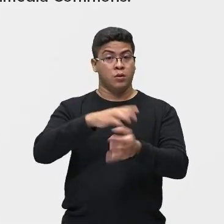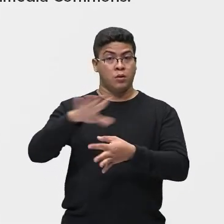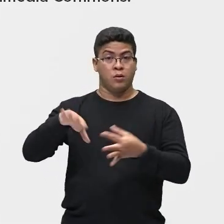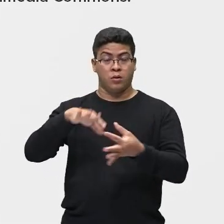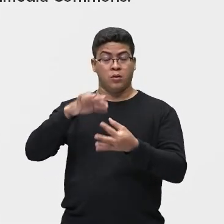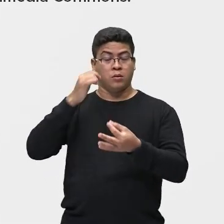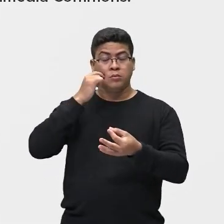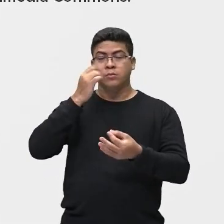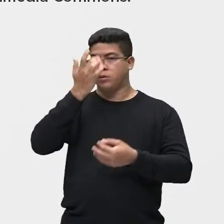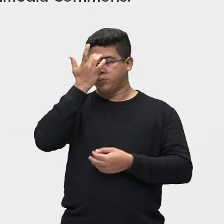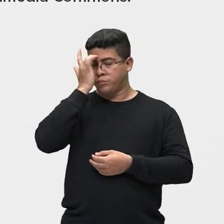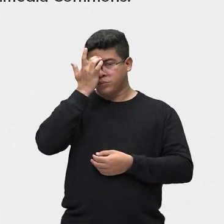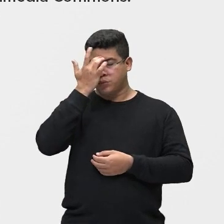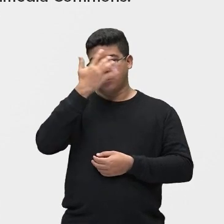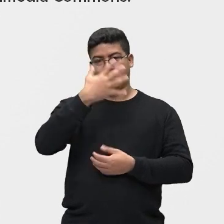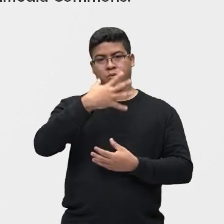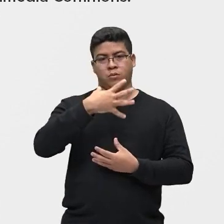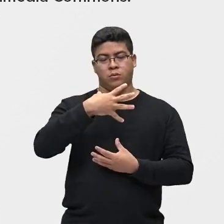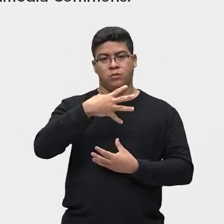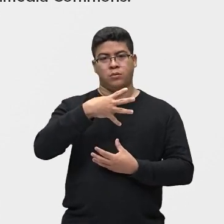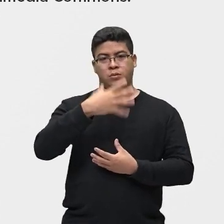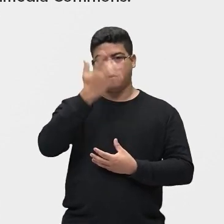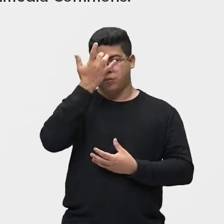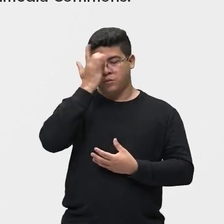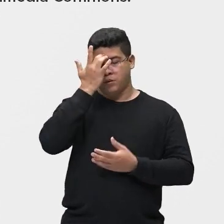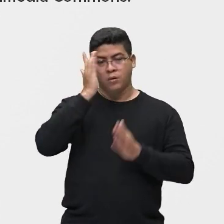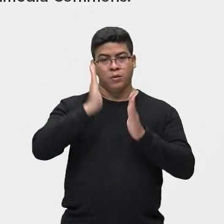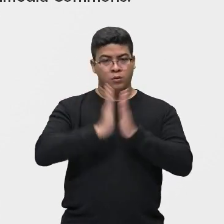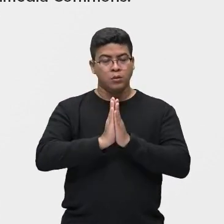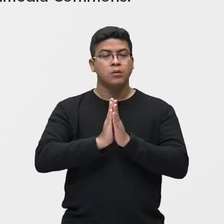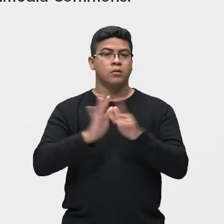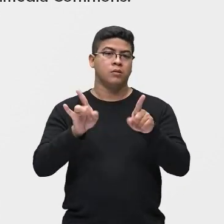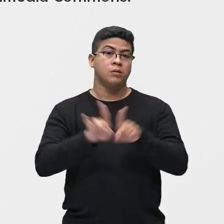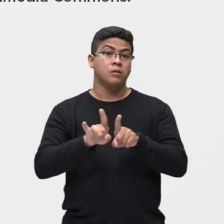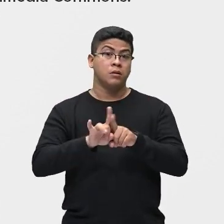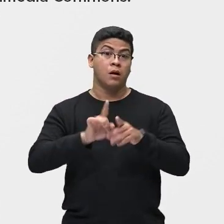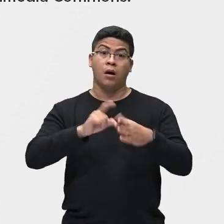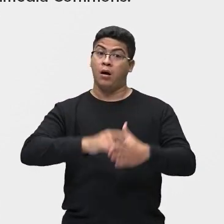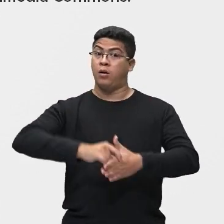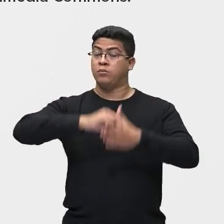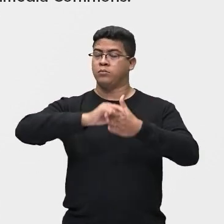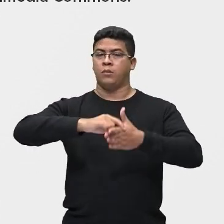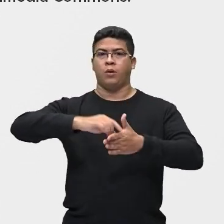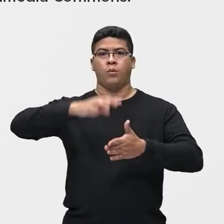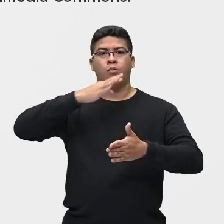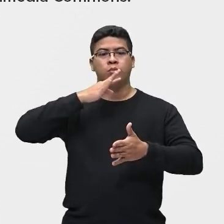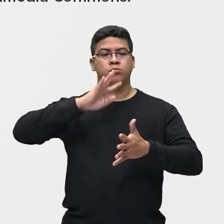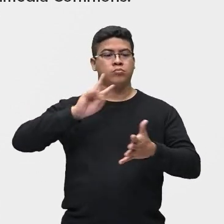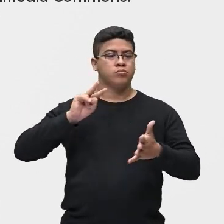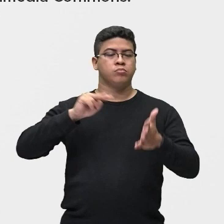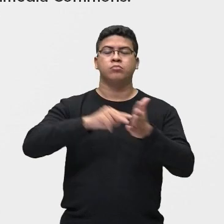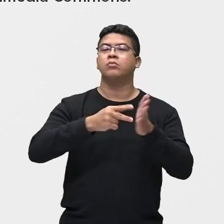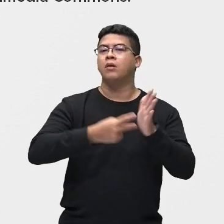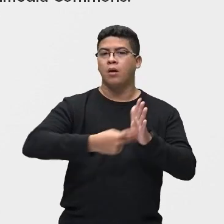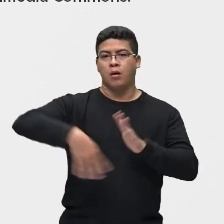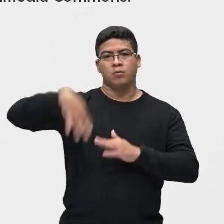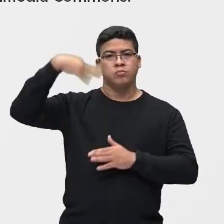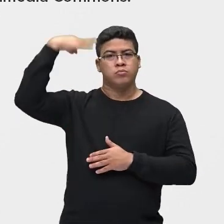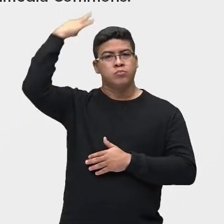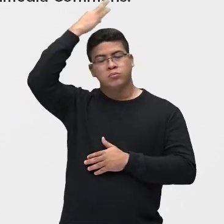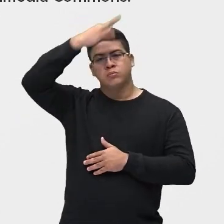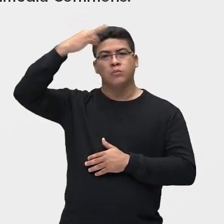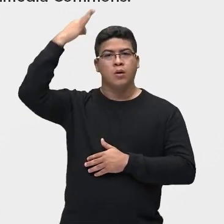deles se destacaram de uma forma que são considerados santos. Por quê? Porque eles se